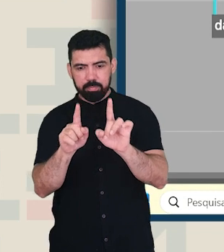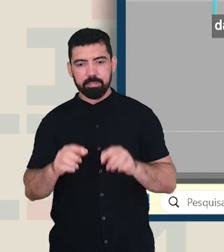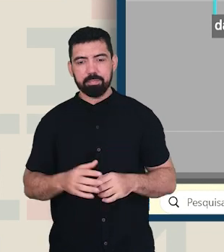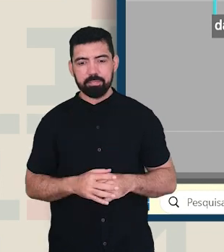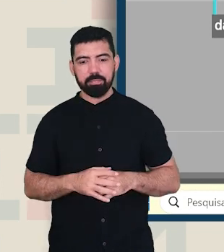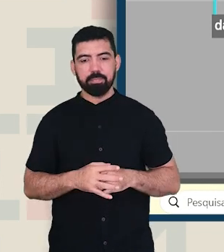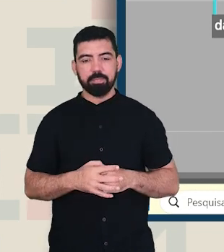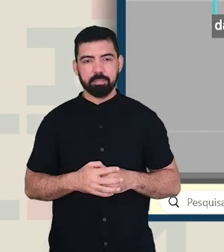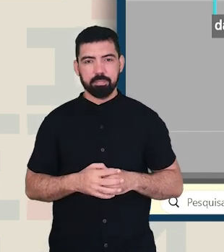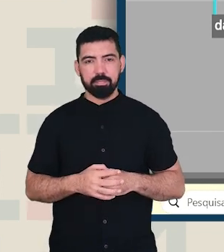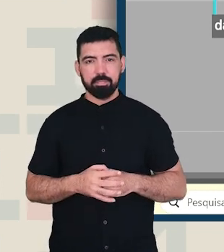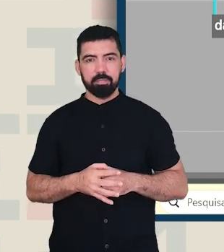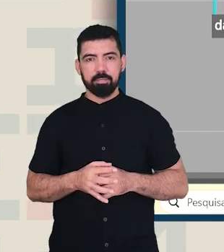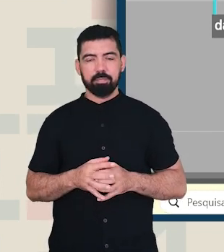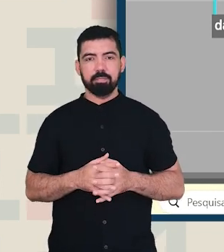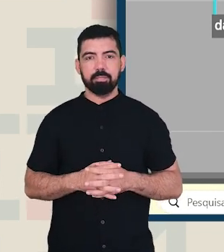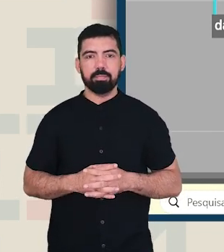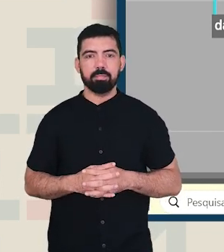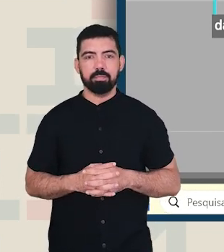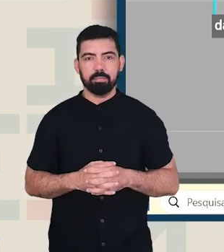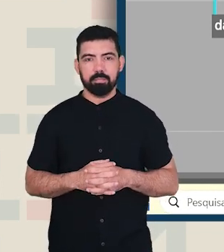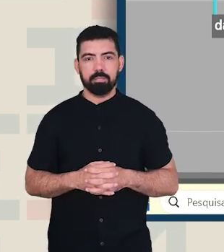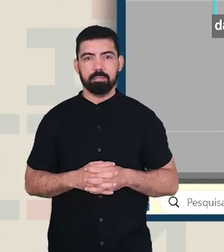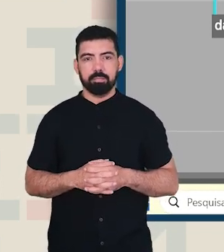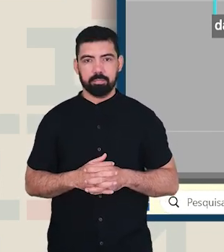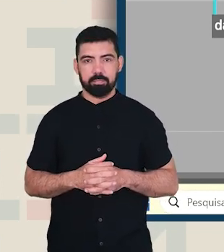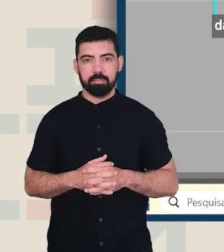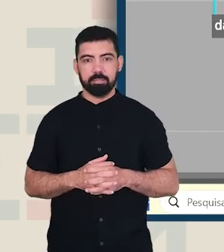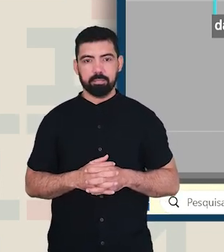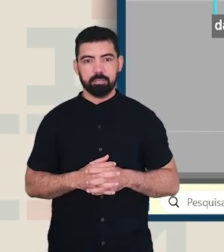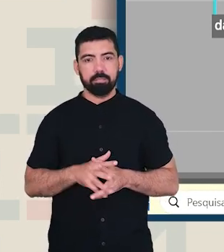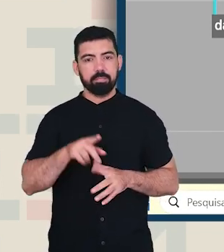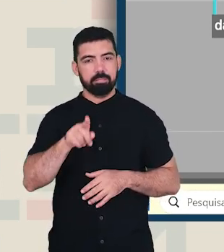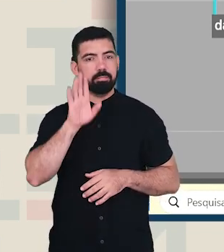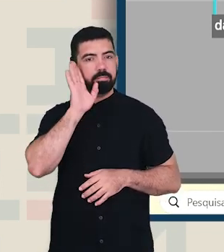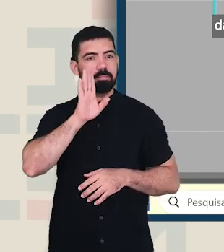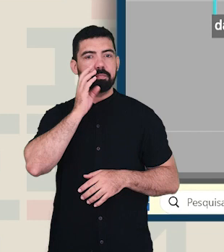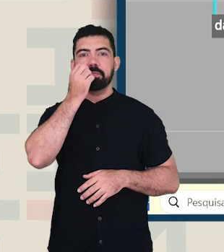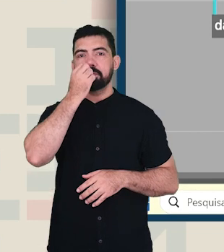Por aí, mais ou menos. Aí fica legal.